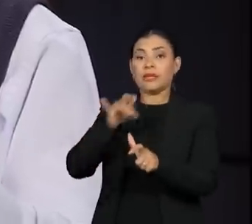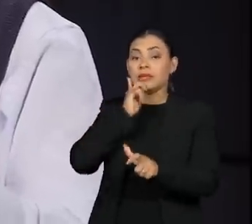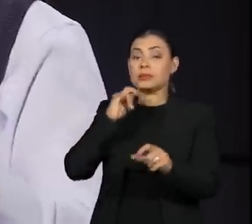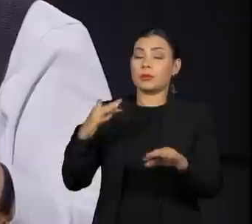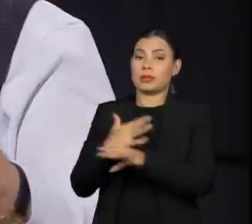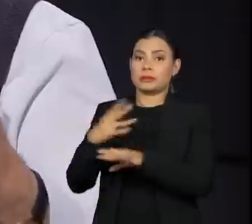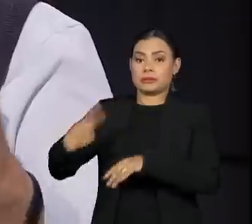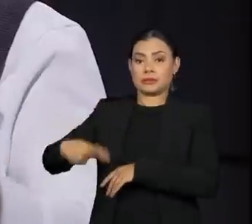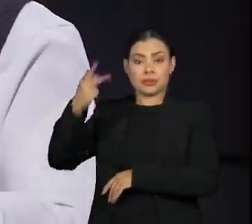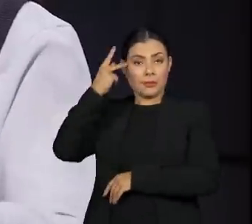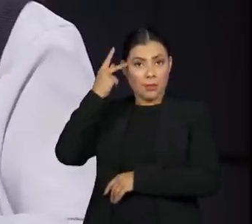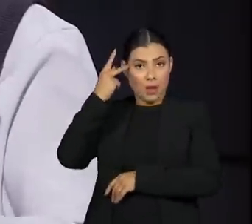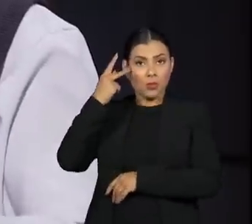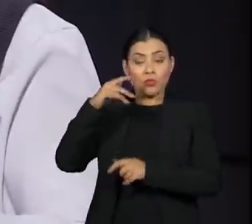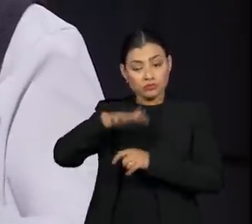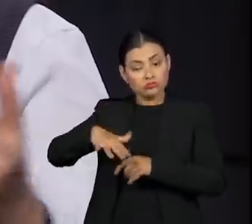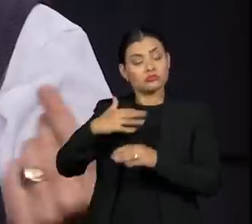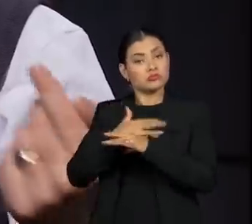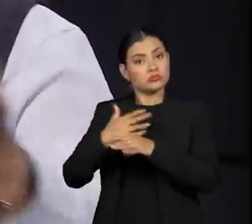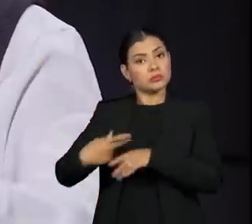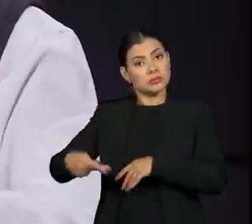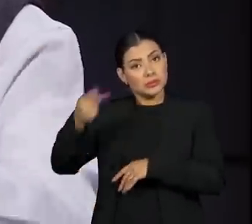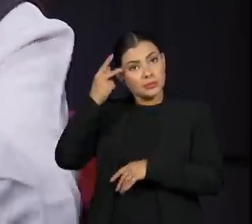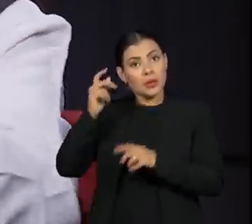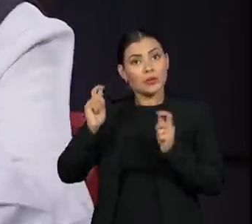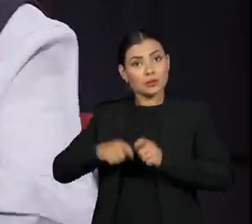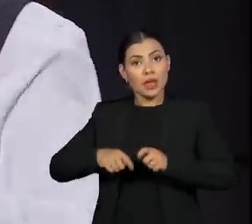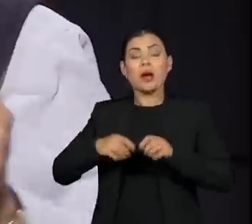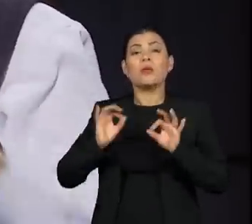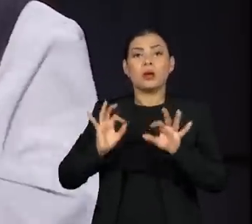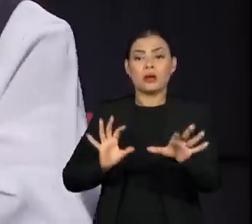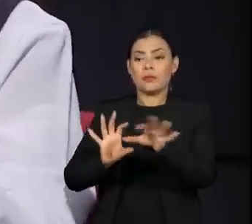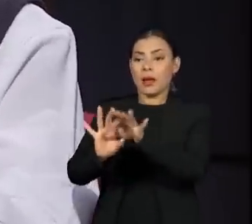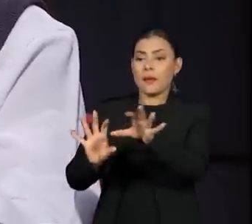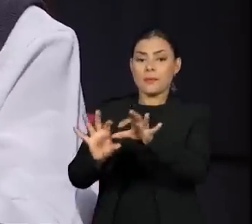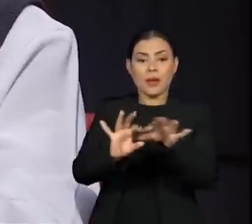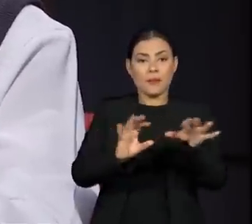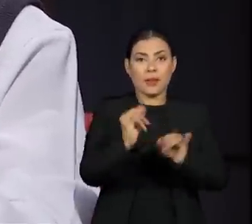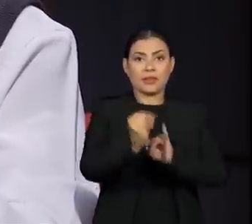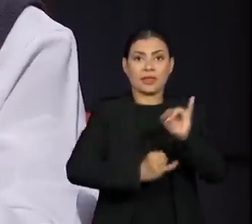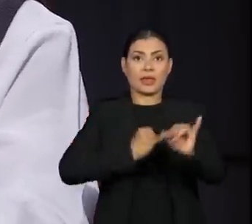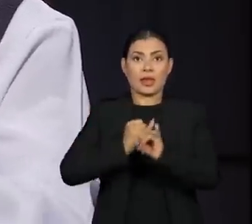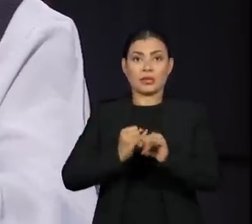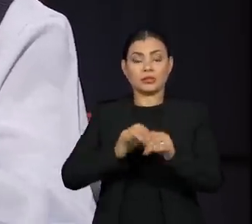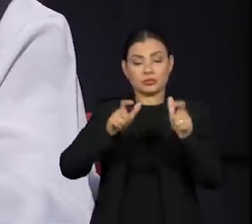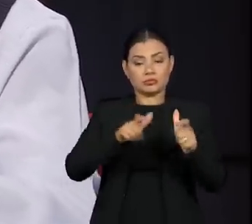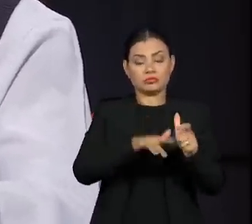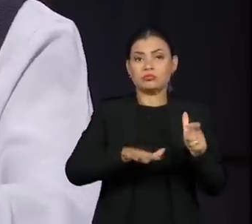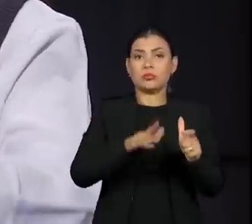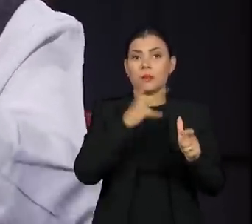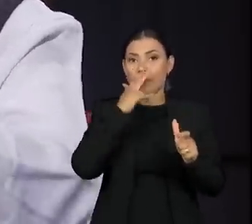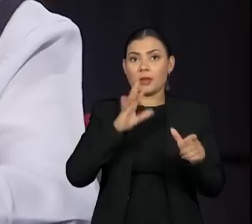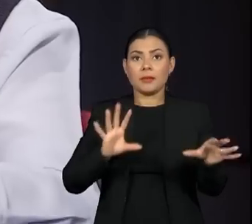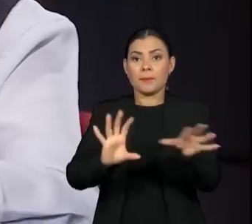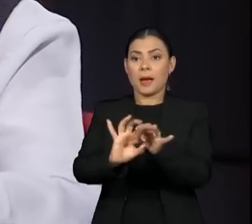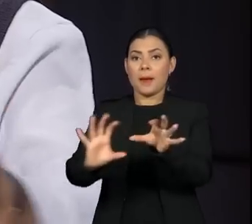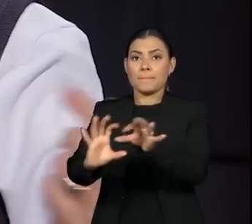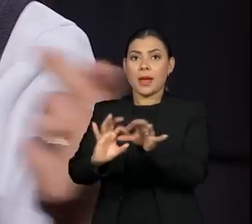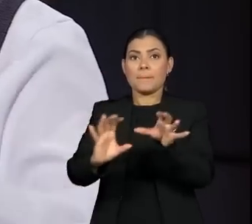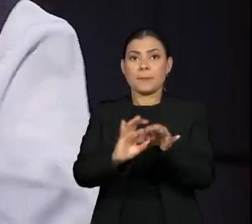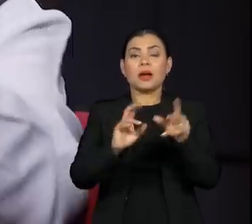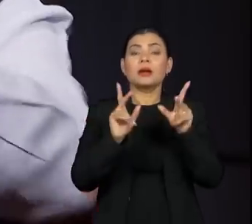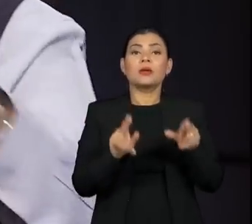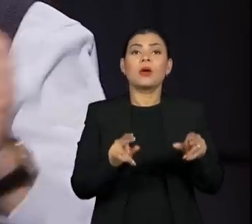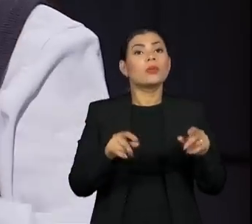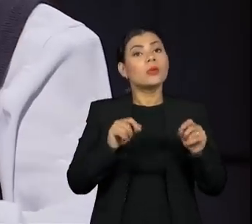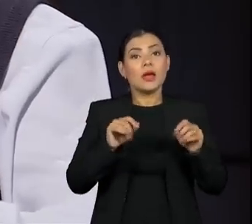todo mundo que tá na área de São Paulo Metropolitana pode trocar tráfego entre si se ligarem no Ponto Central é uma espécie de mesa de bar você cria uma mesa de bar